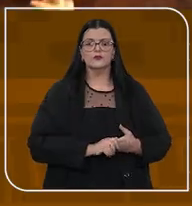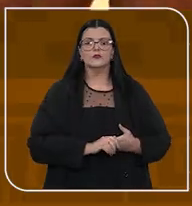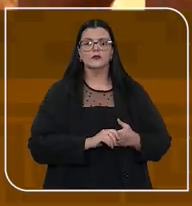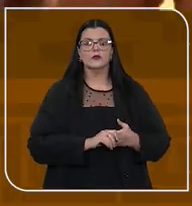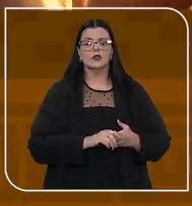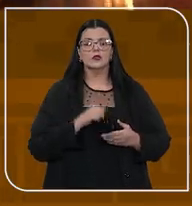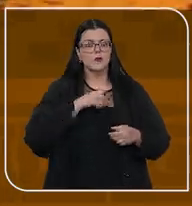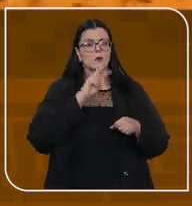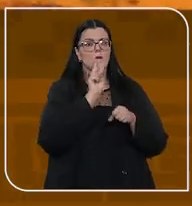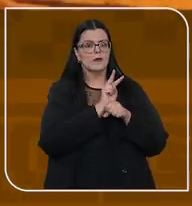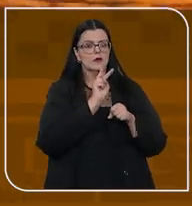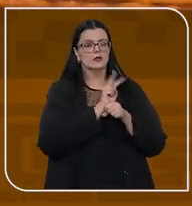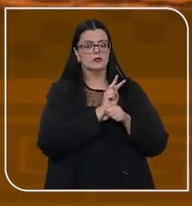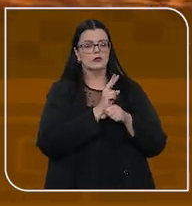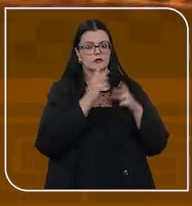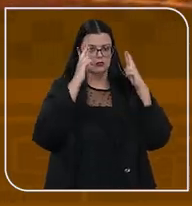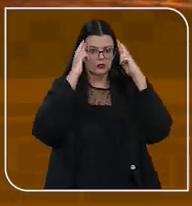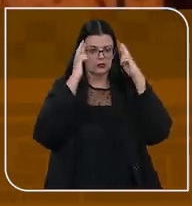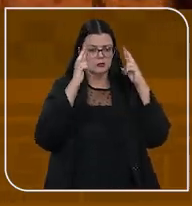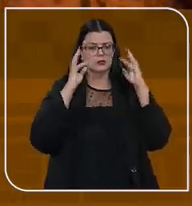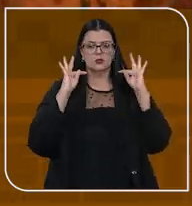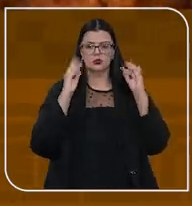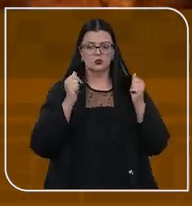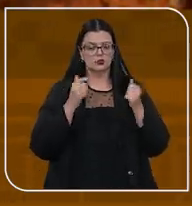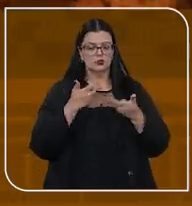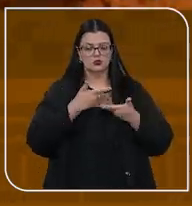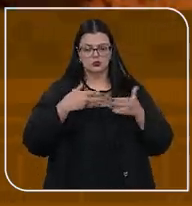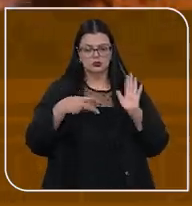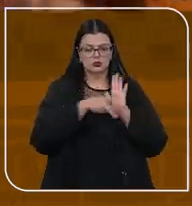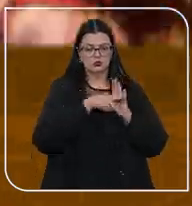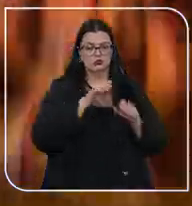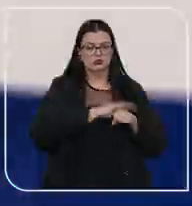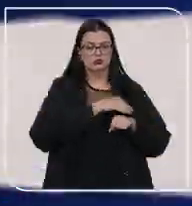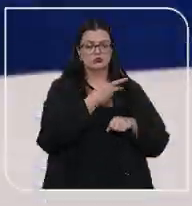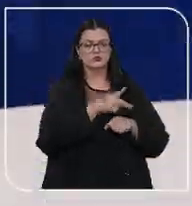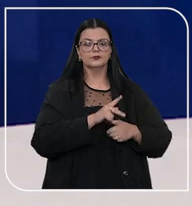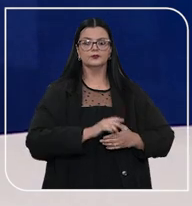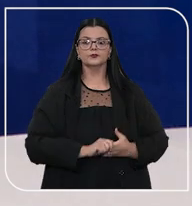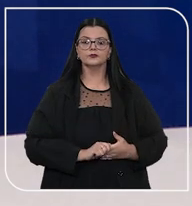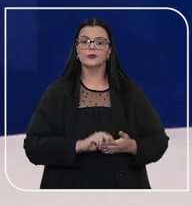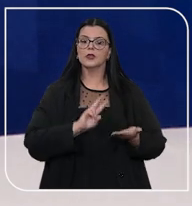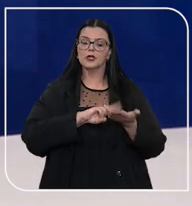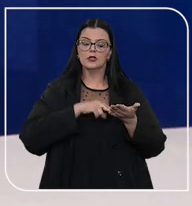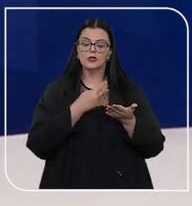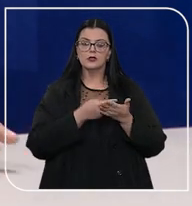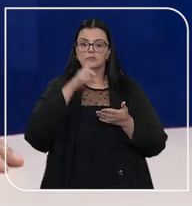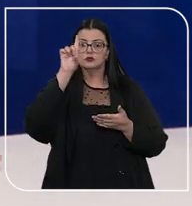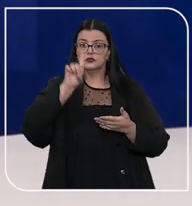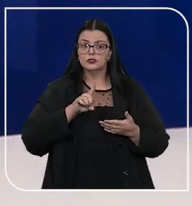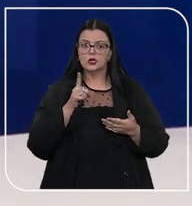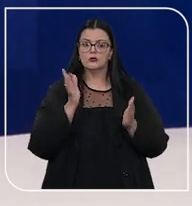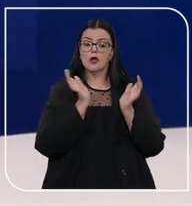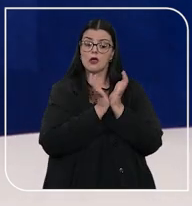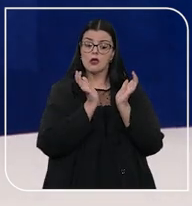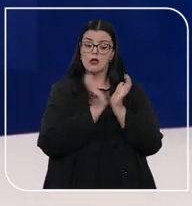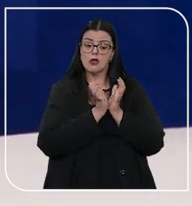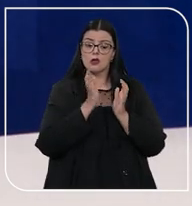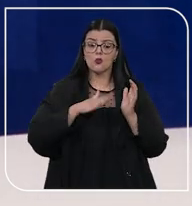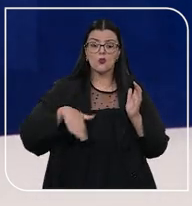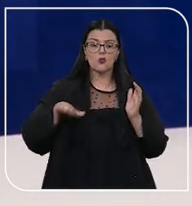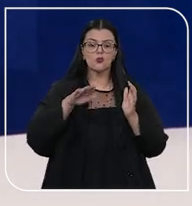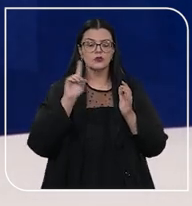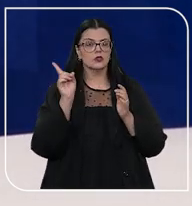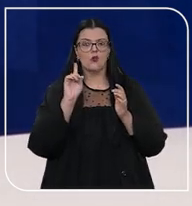à União demarcá-las, proteger e fazer respeitar todos os seus bens. Traduziria assim: o direito deles é um direito